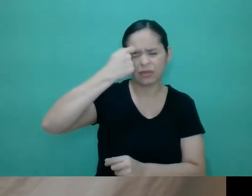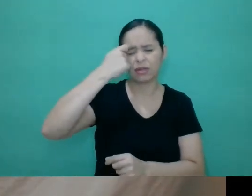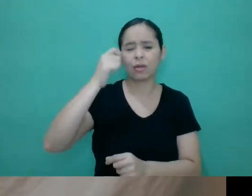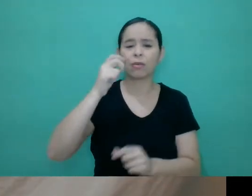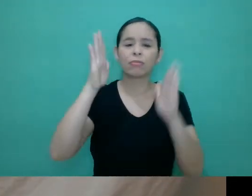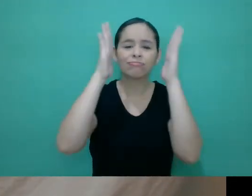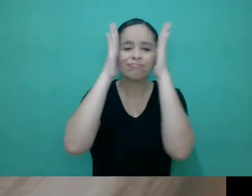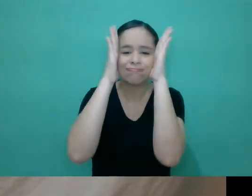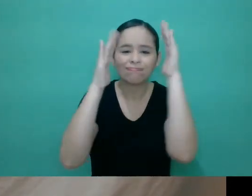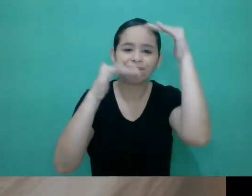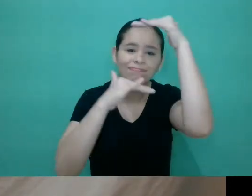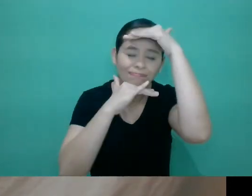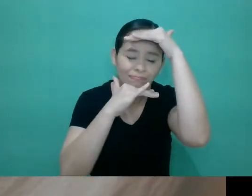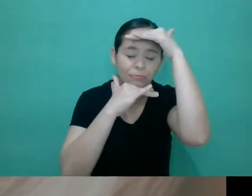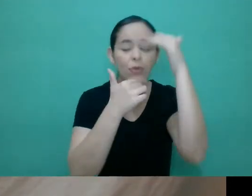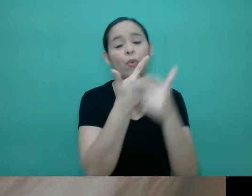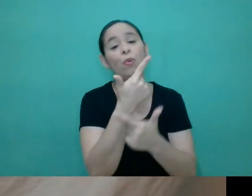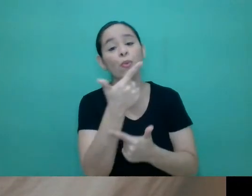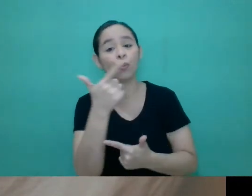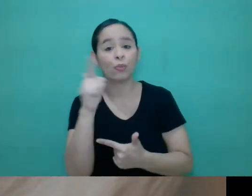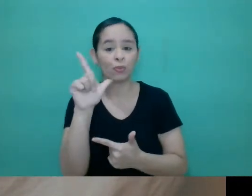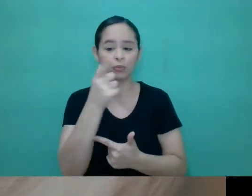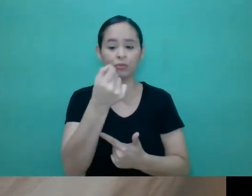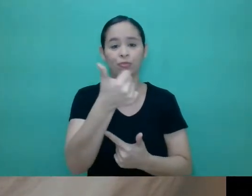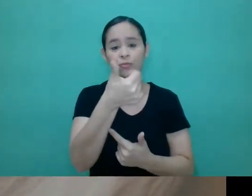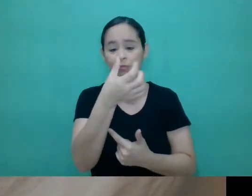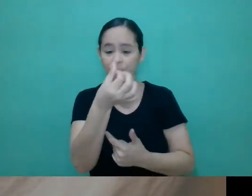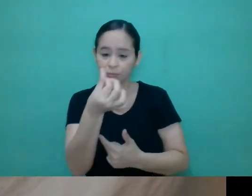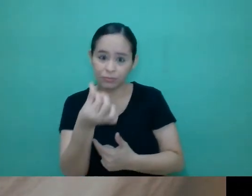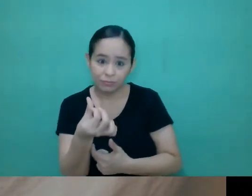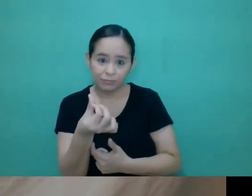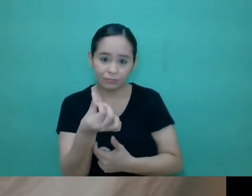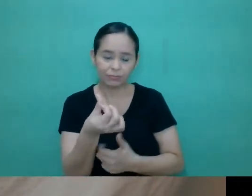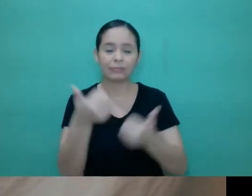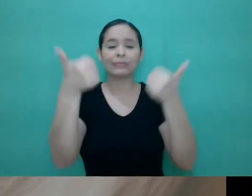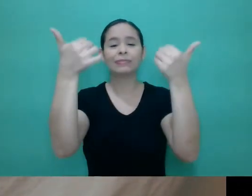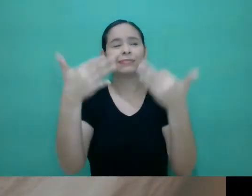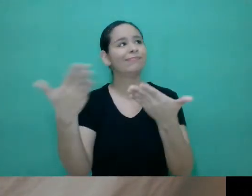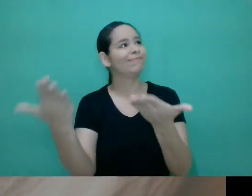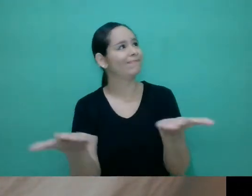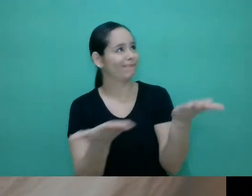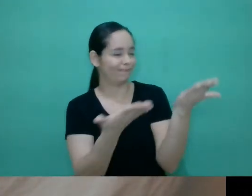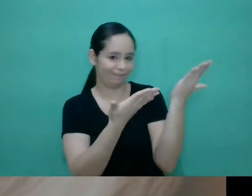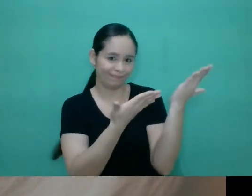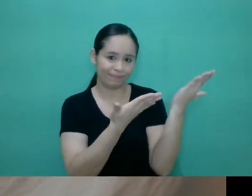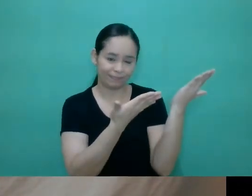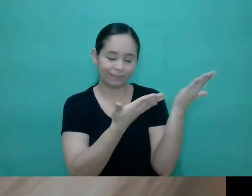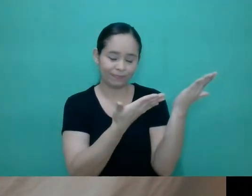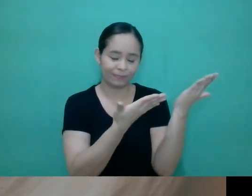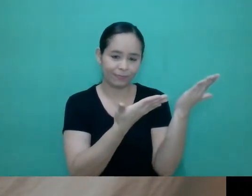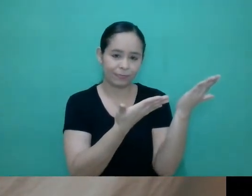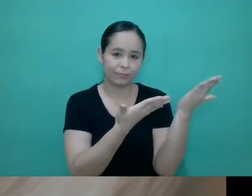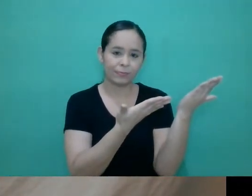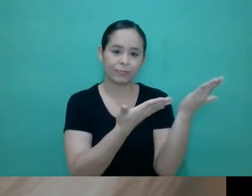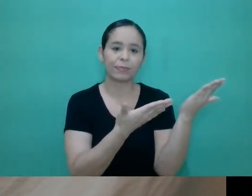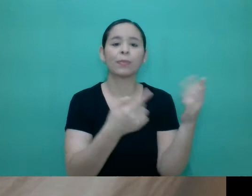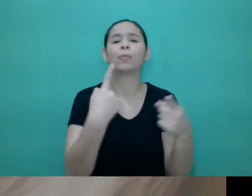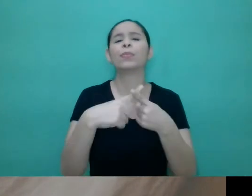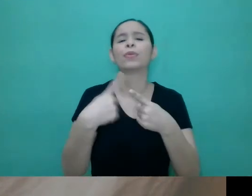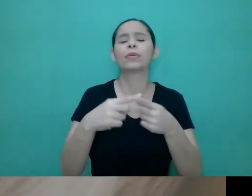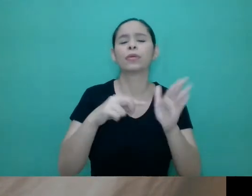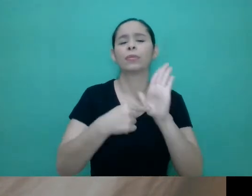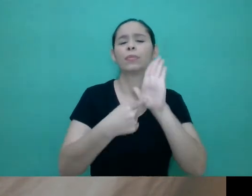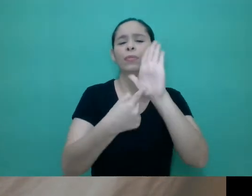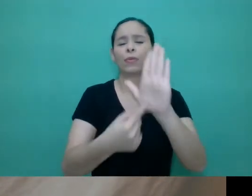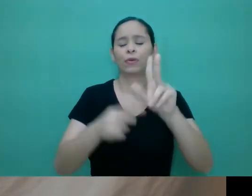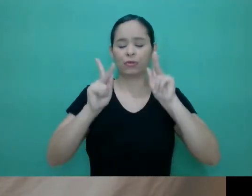Alienação, e um outro em 2006, Posture, Propos et Penchant Créole, Posturas,